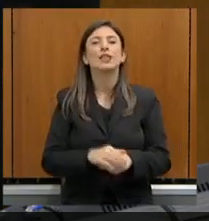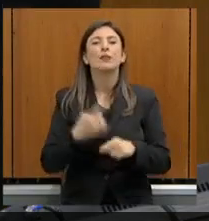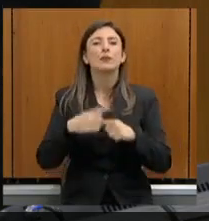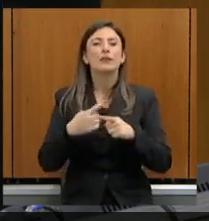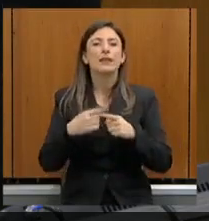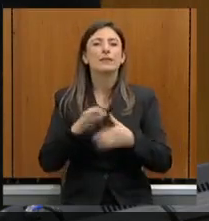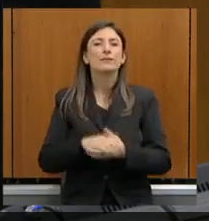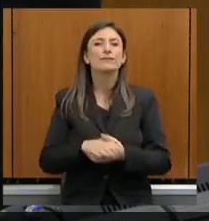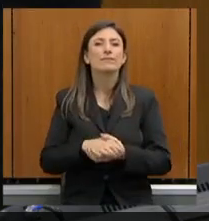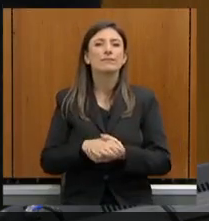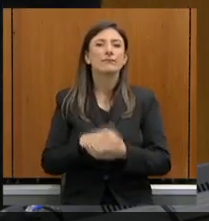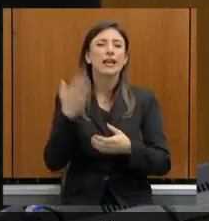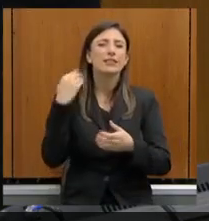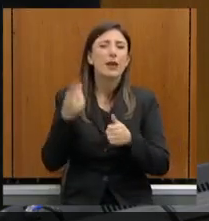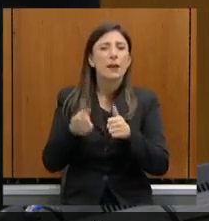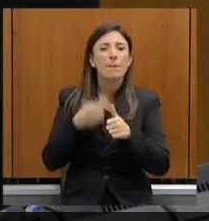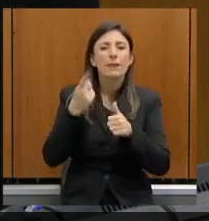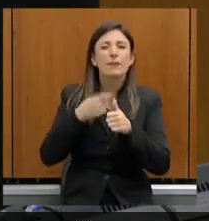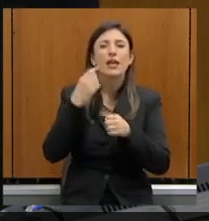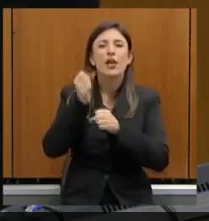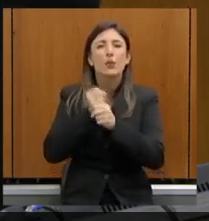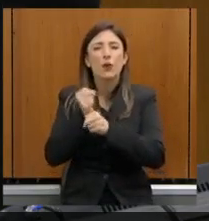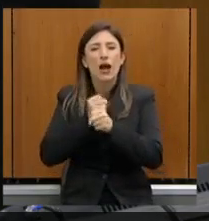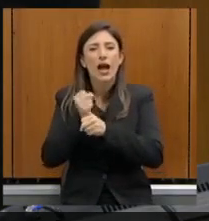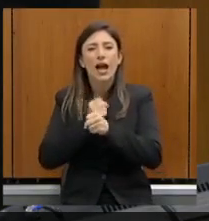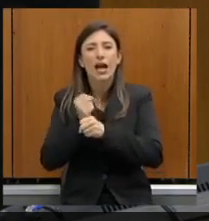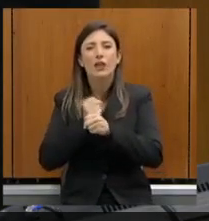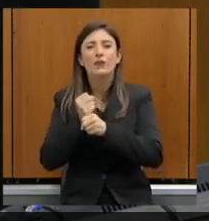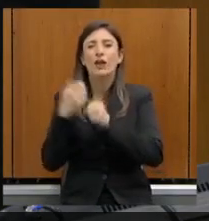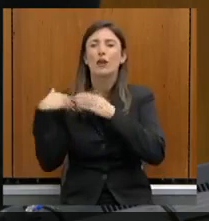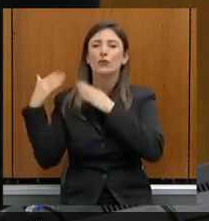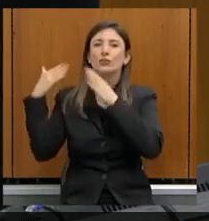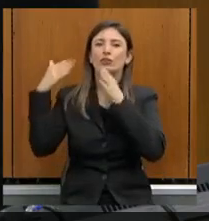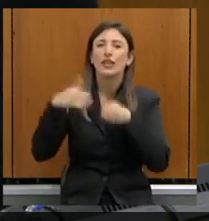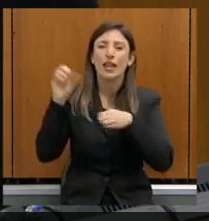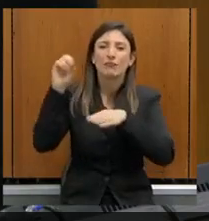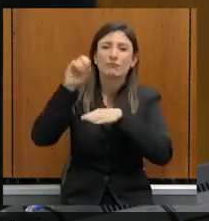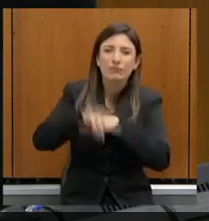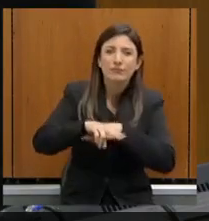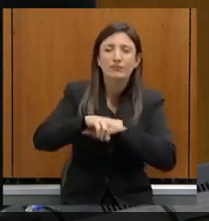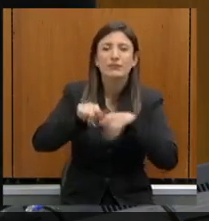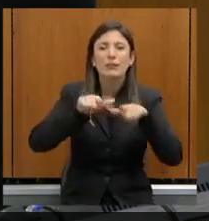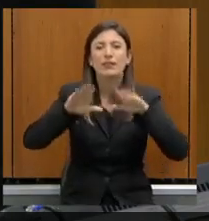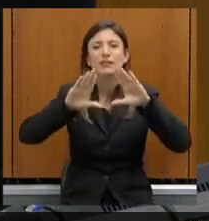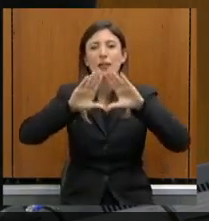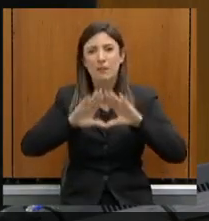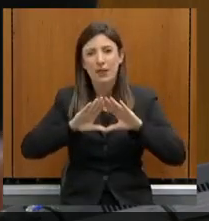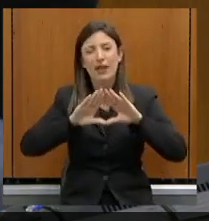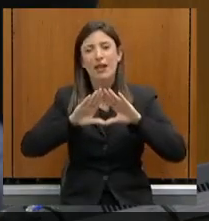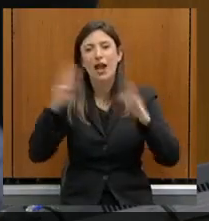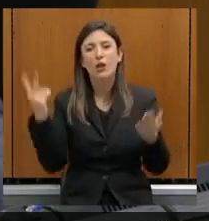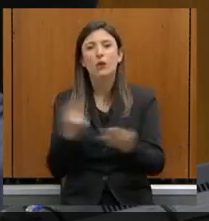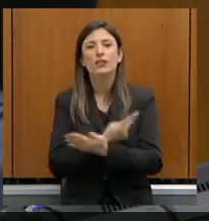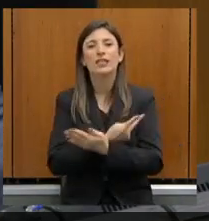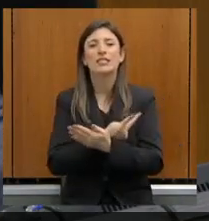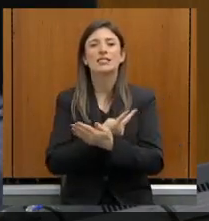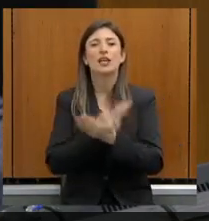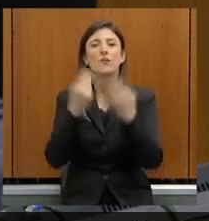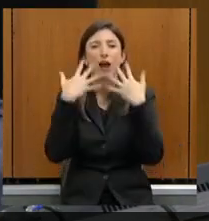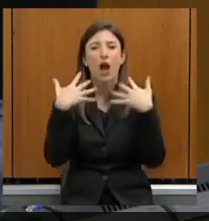ano que eu estive aqui na Assembleia, que eu cheguei aqui na Assembleia, nós tivemos uma audiência